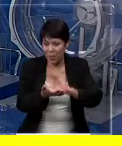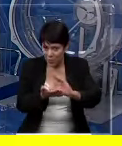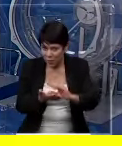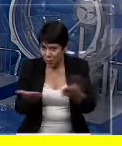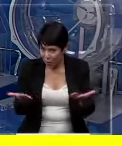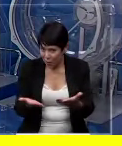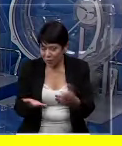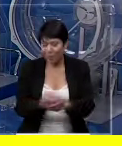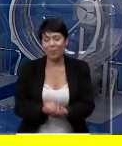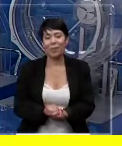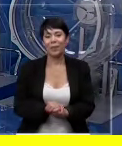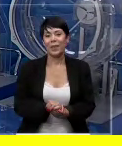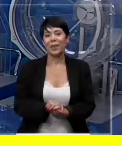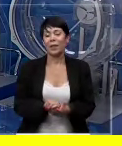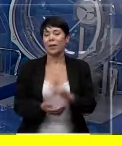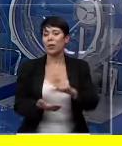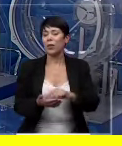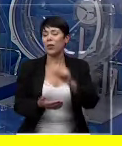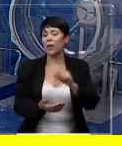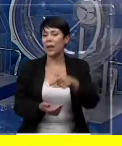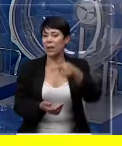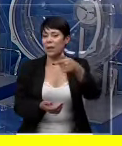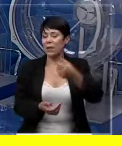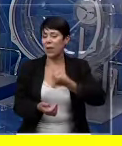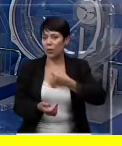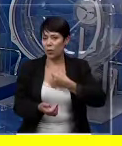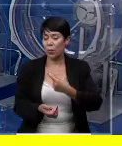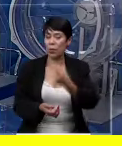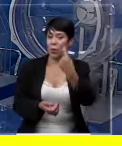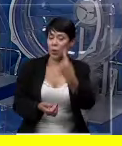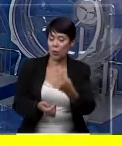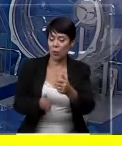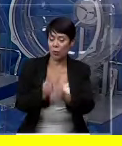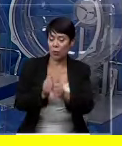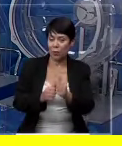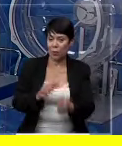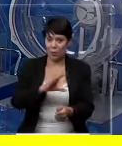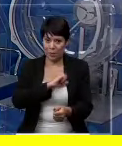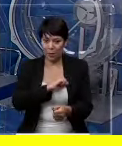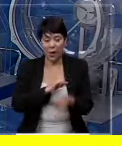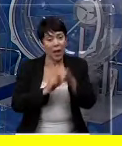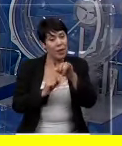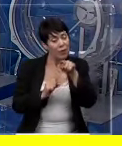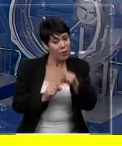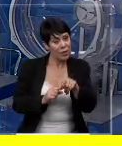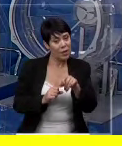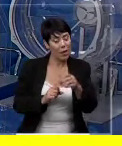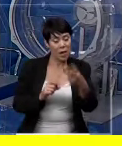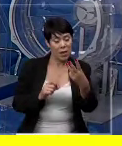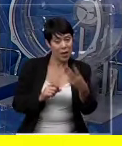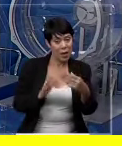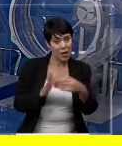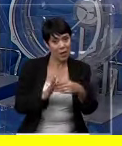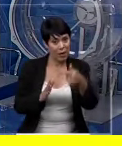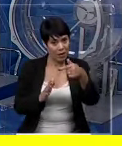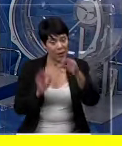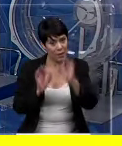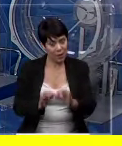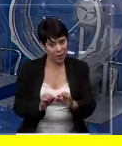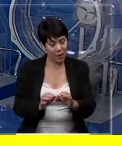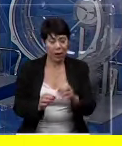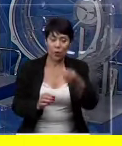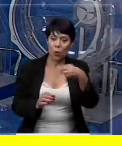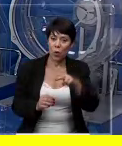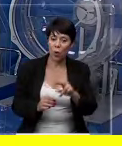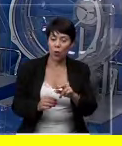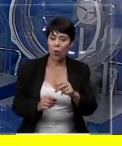hoje? Na Time Mania são sorteados 7 números e um time do coração. Se você tiver de 3 a 7 acertos ou